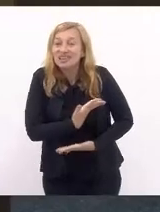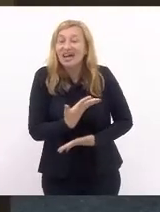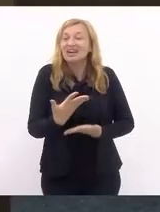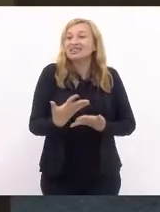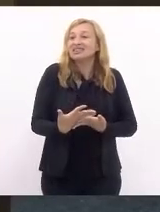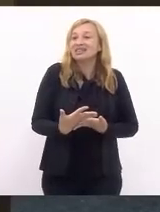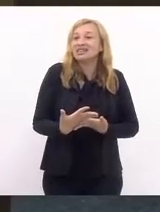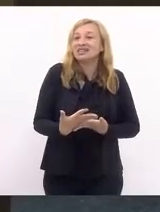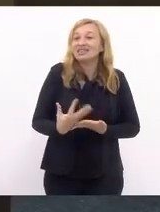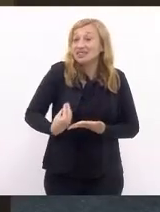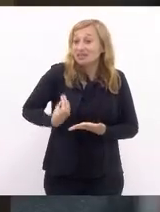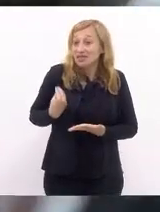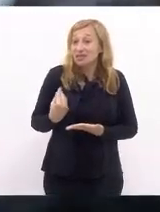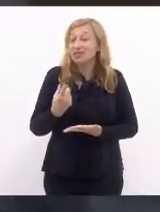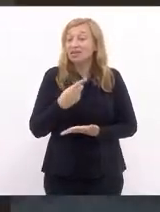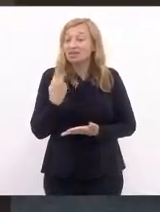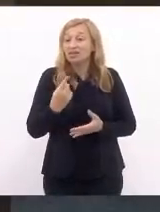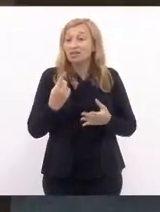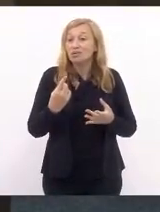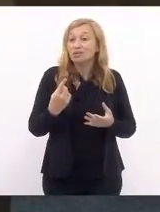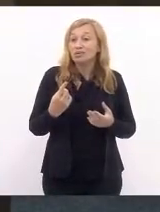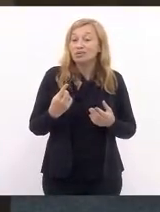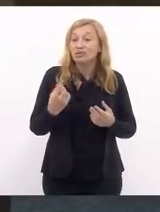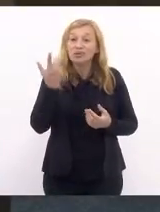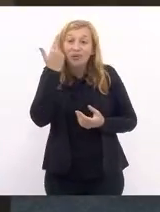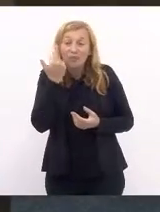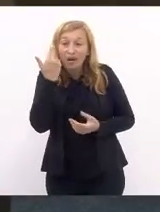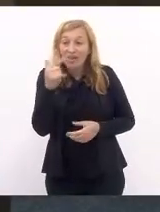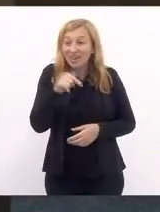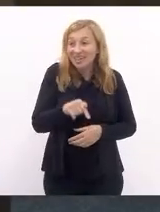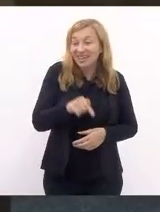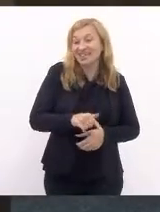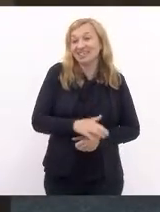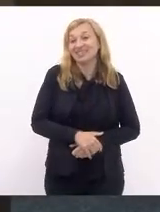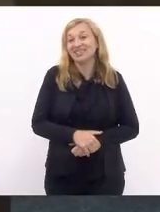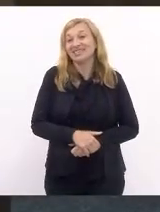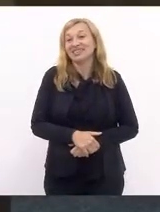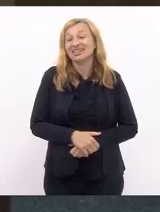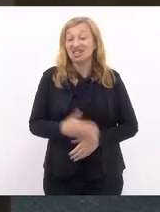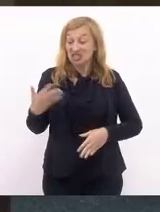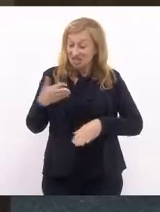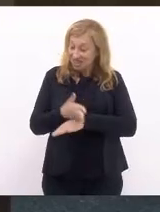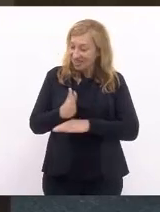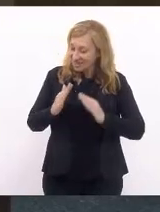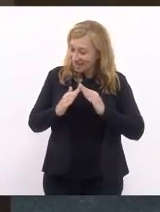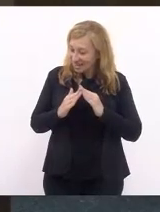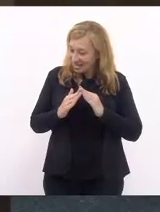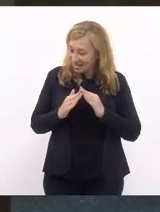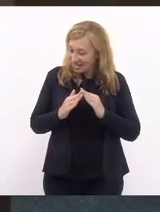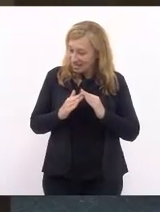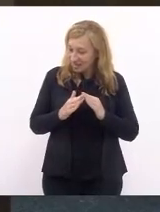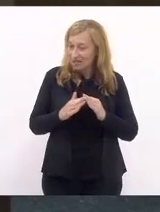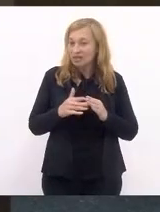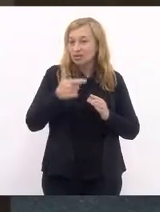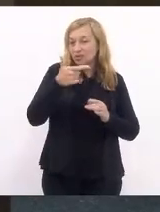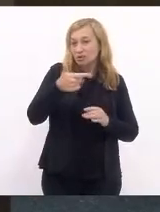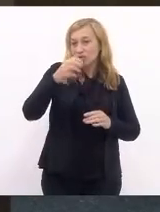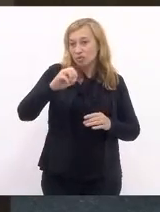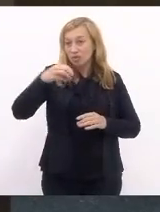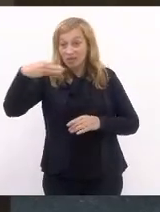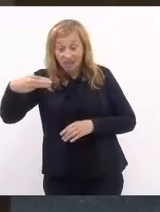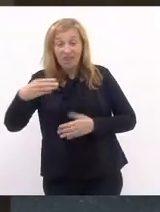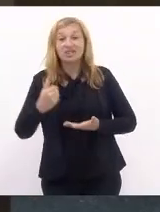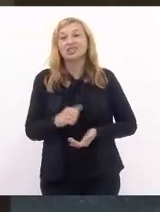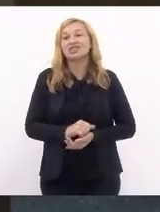essa vida que nós temos em comum aqui muito saltar cheguei nessa casa em 2003